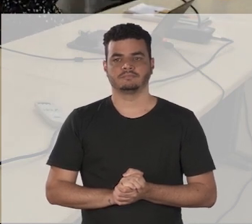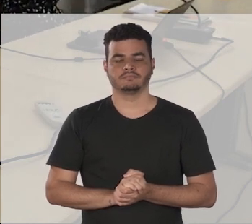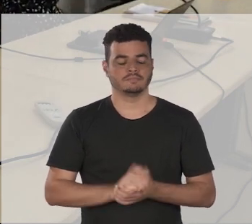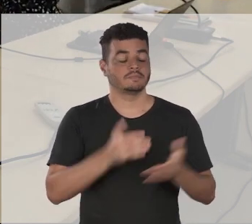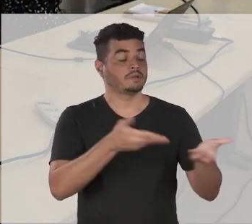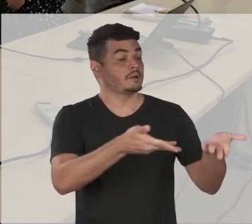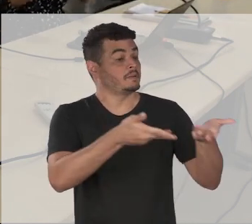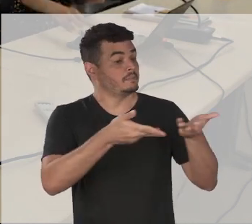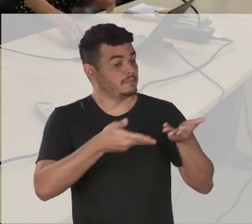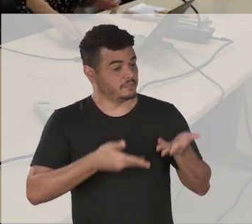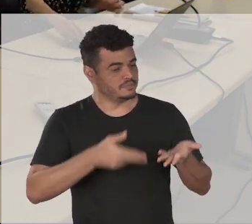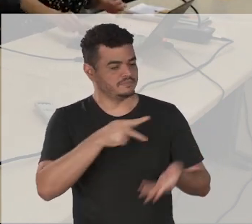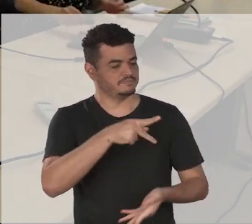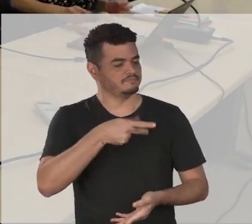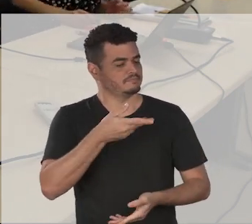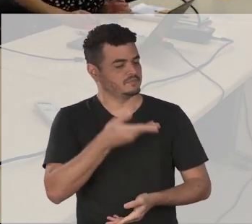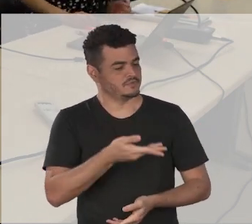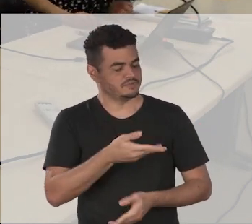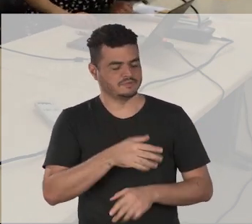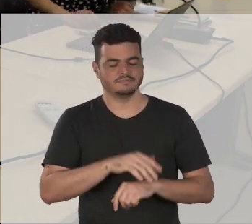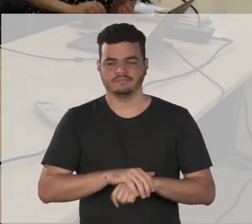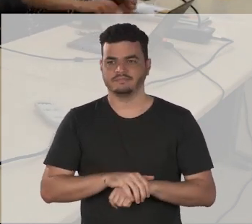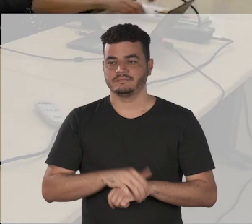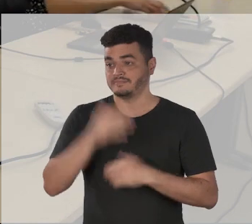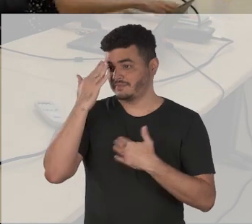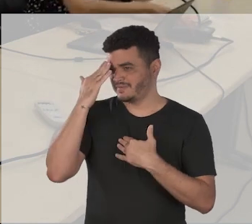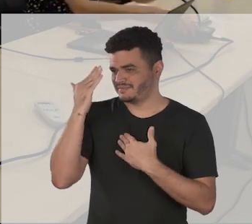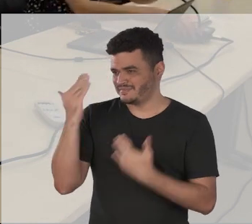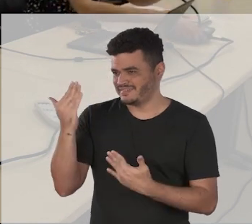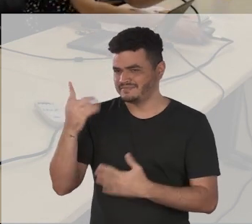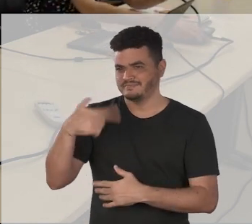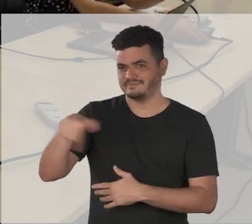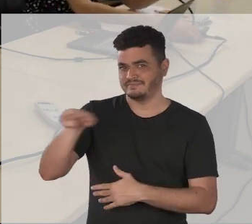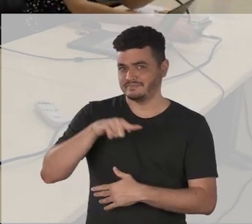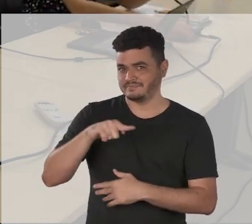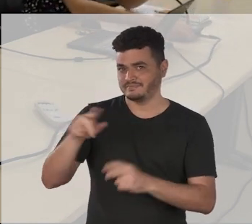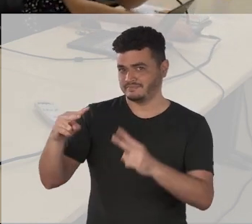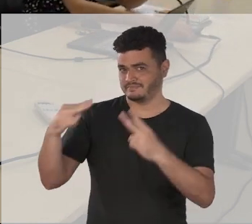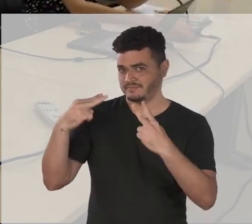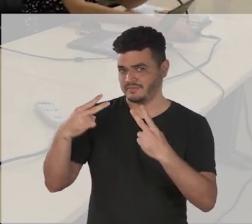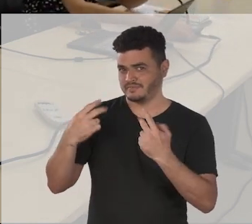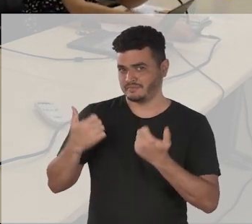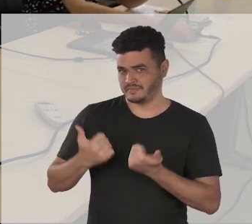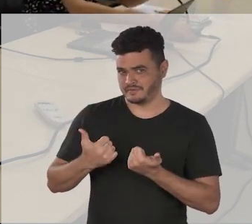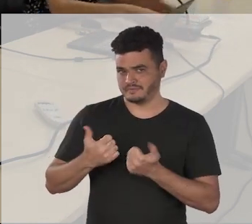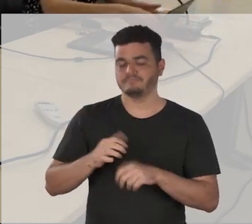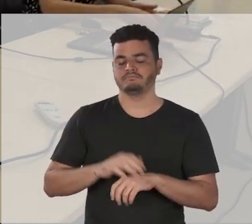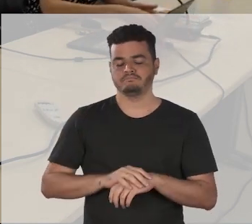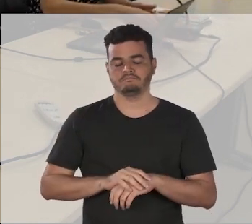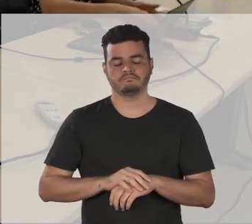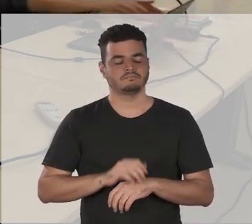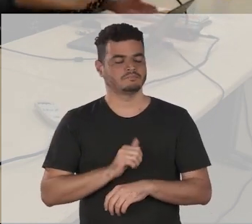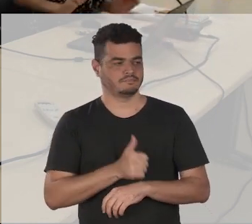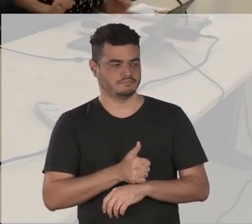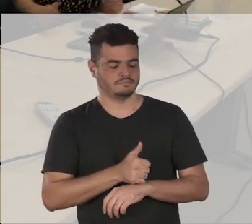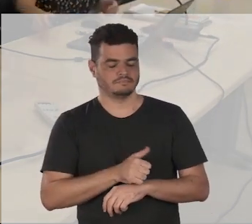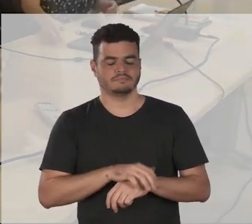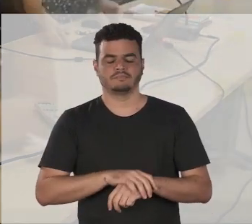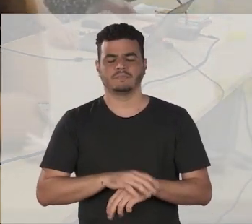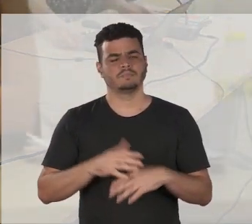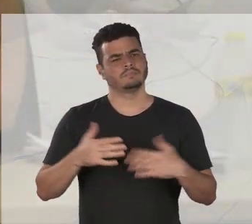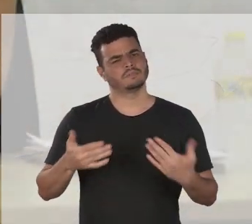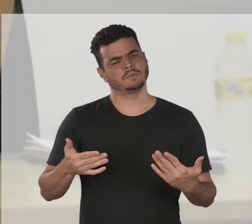Bem-vinda, Carolina. Muchas gracias. Se escucha bien, ¿no? Sí. Dale. Subo un poquito. Ahí está.